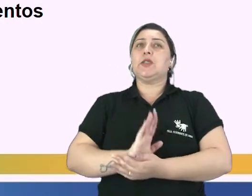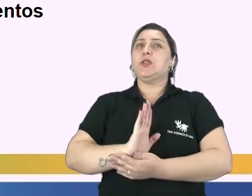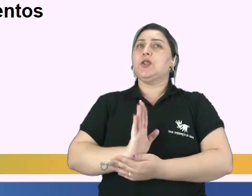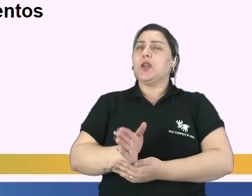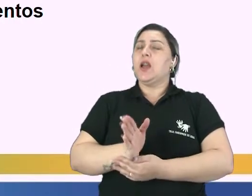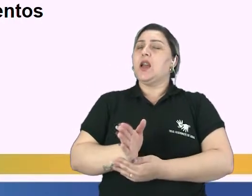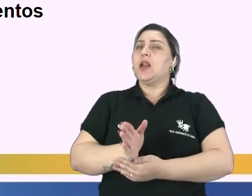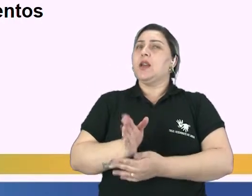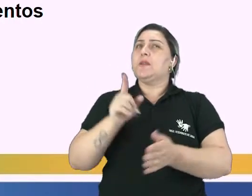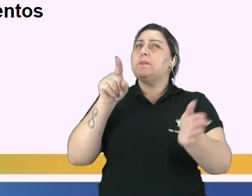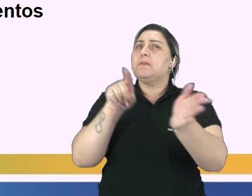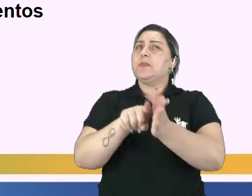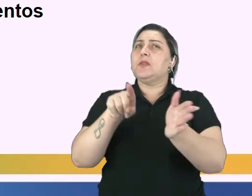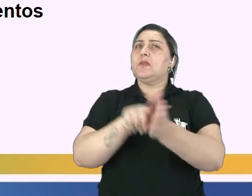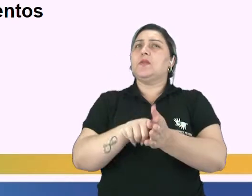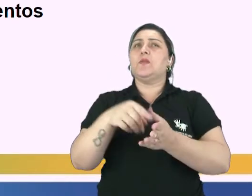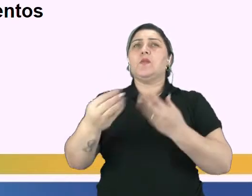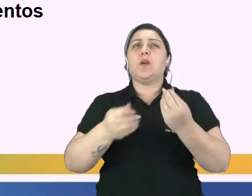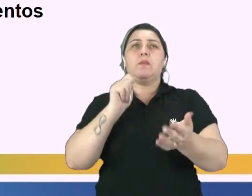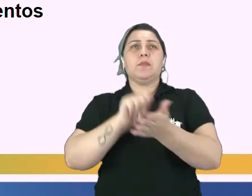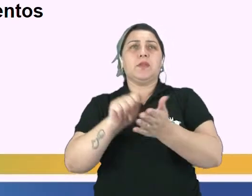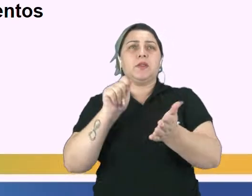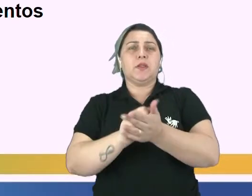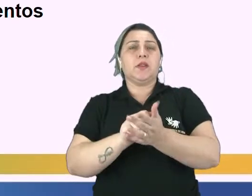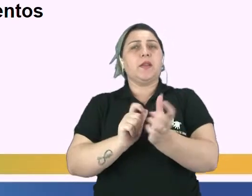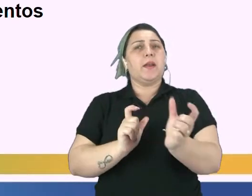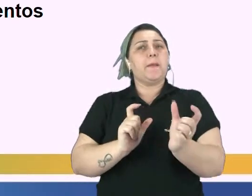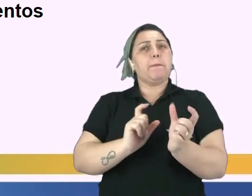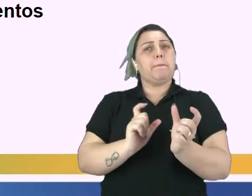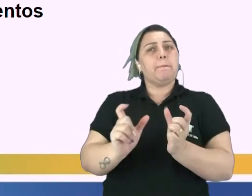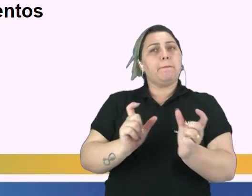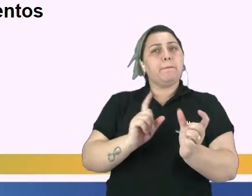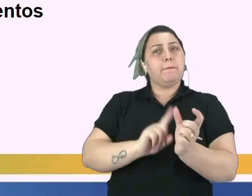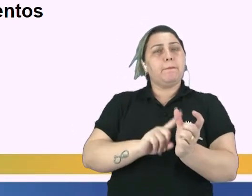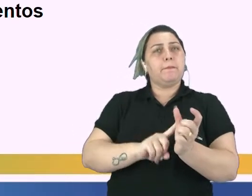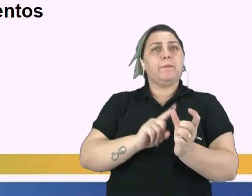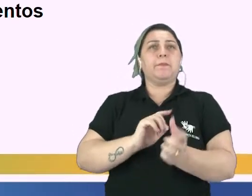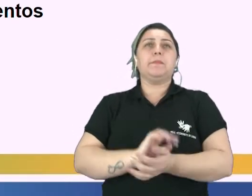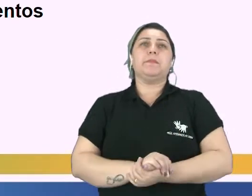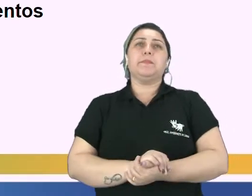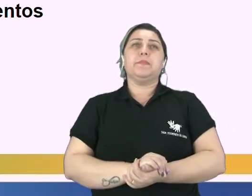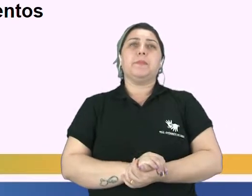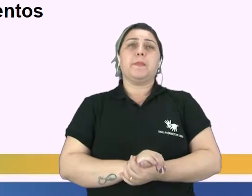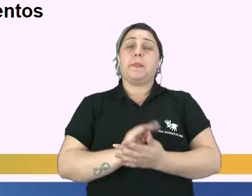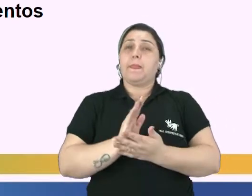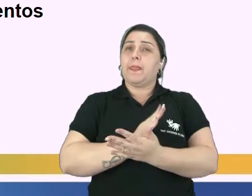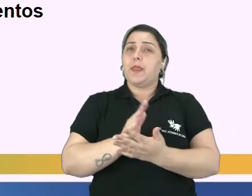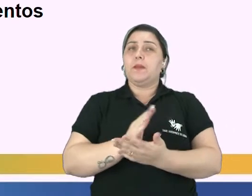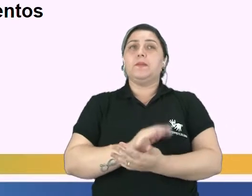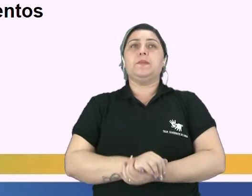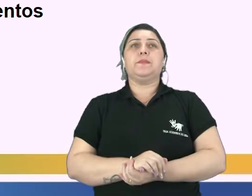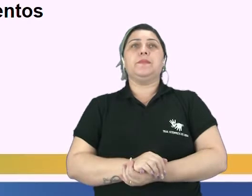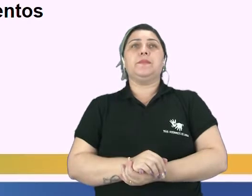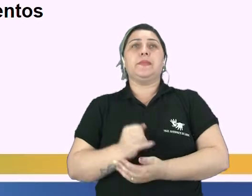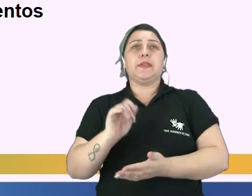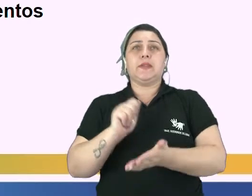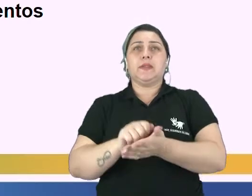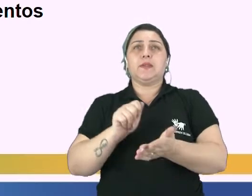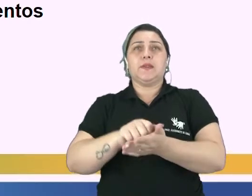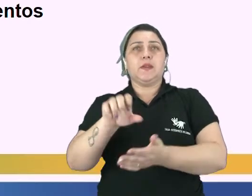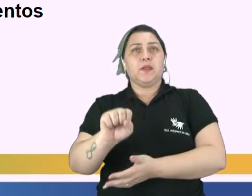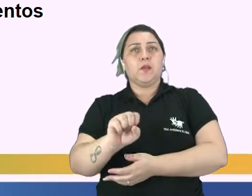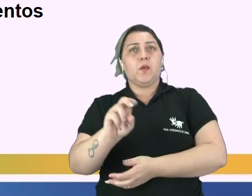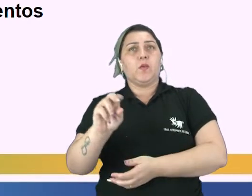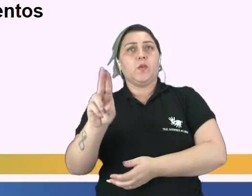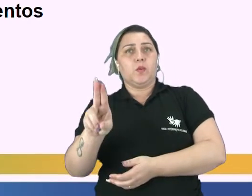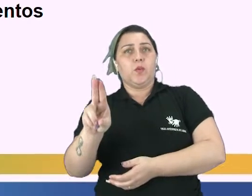Você já se pegou perguntando como se escreve determinada palavra? Se é escrita com um S